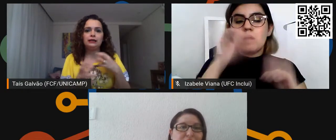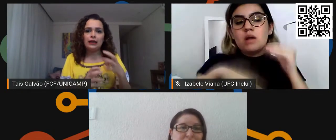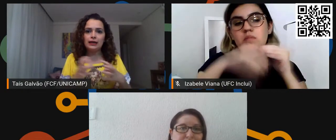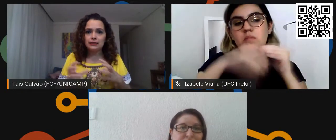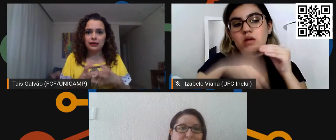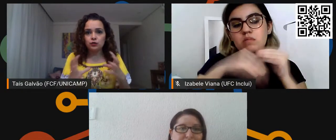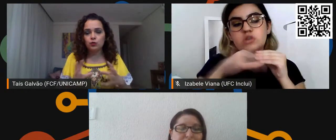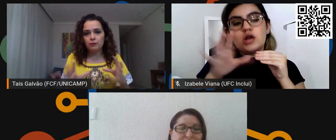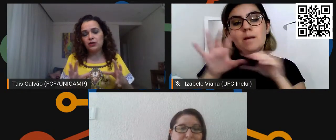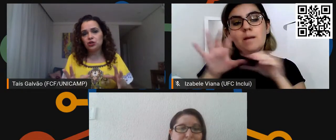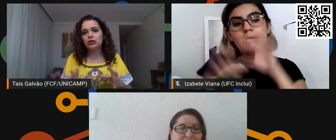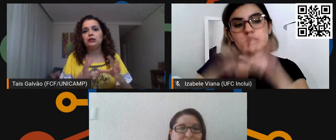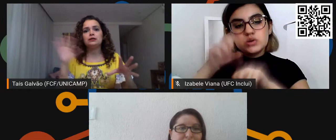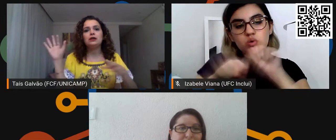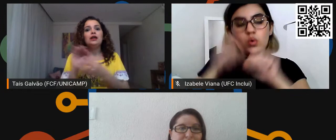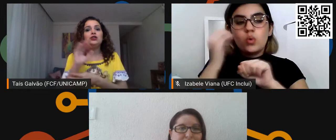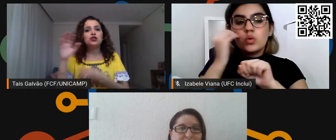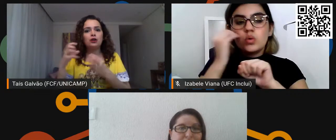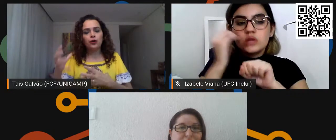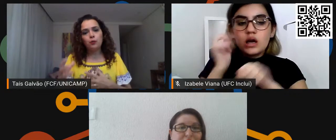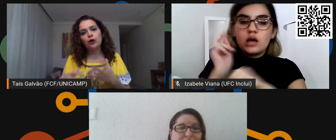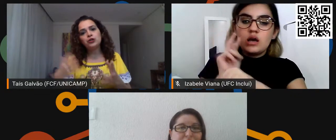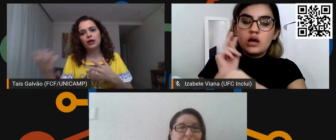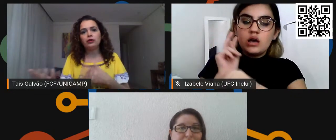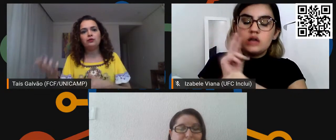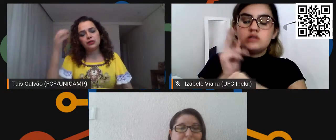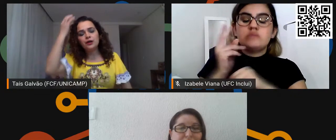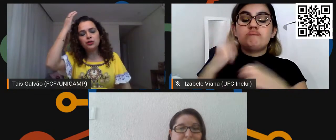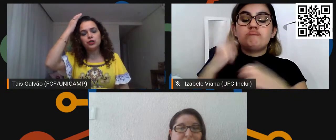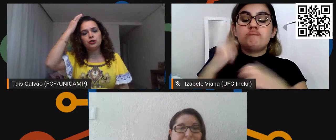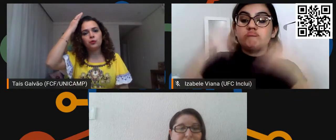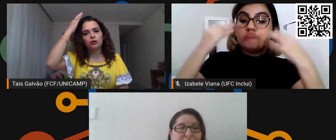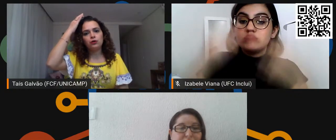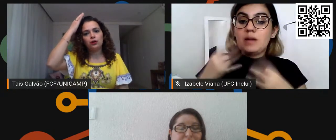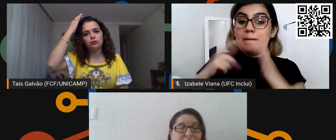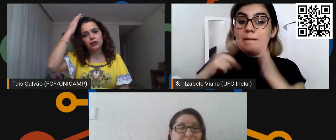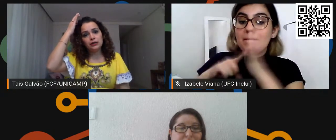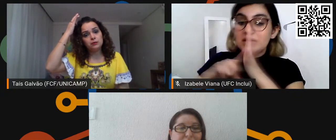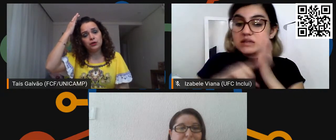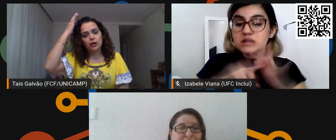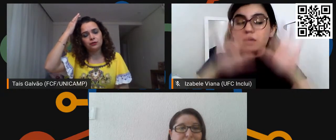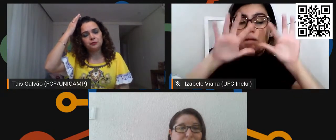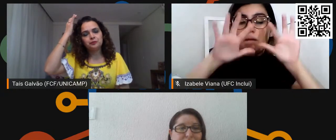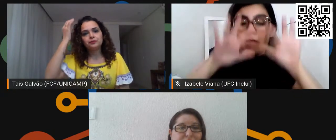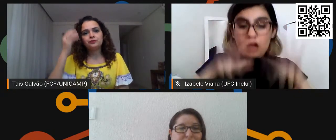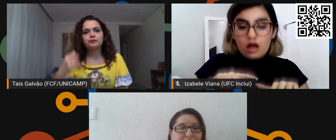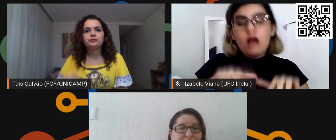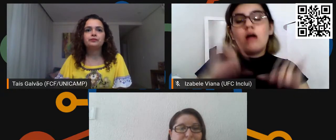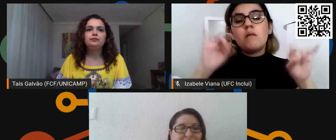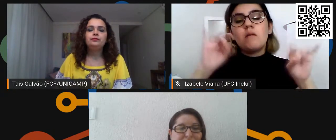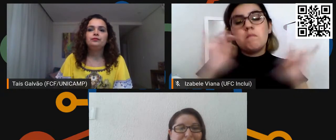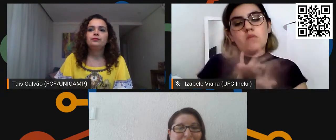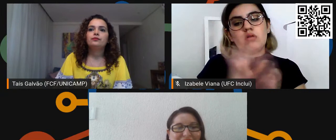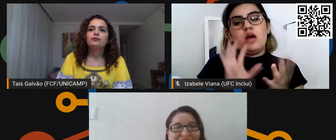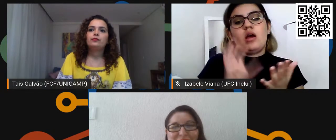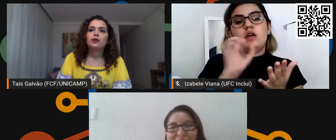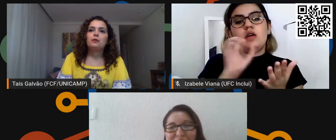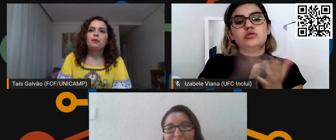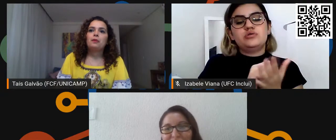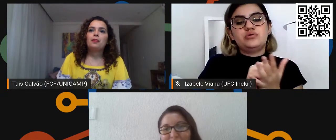ter certeza da sua pesquisa, escrever o projeto, aí você registra o protocolo, que é esse projeto.